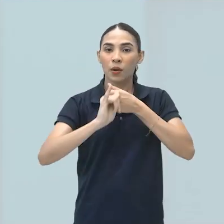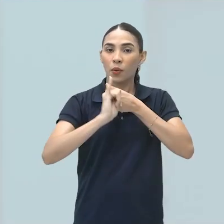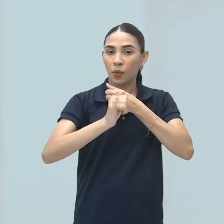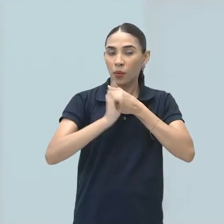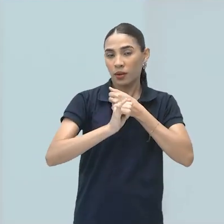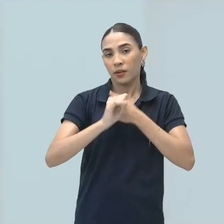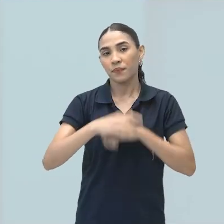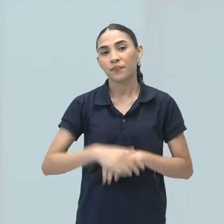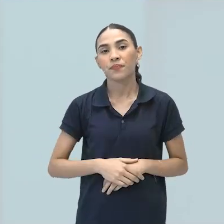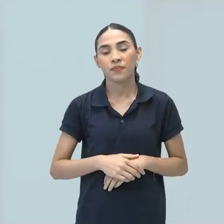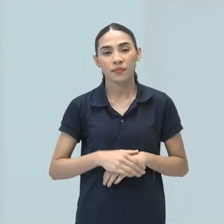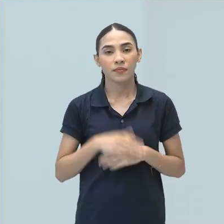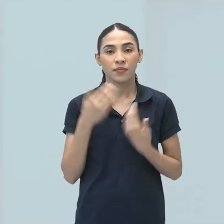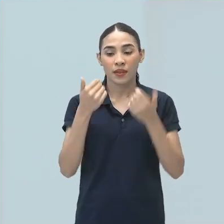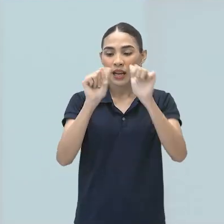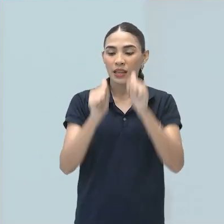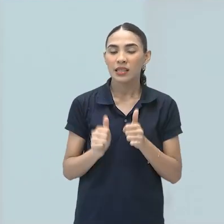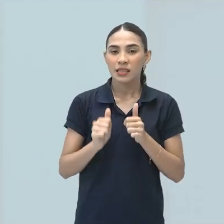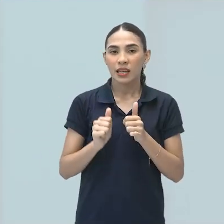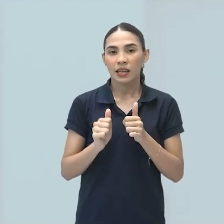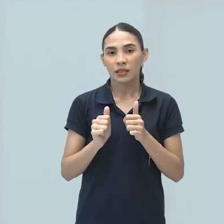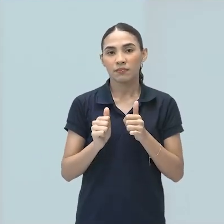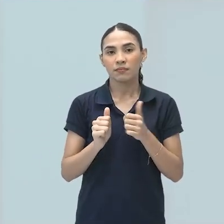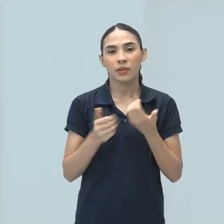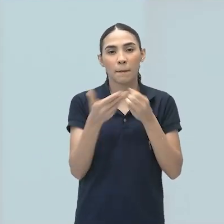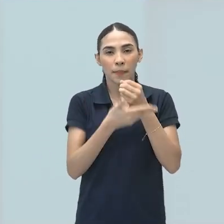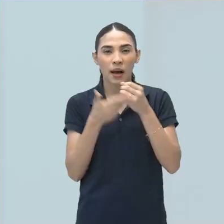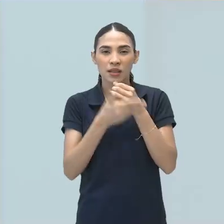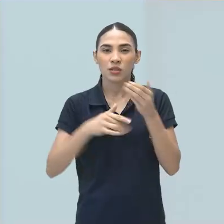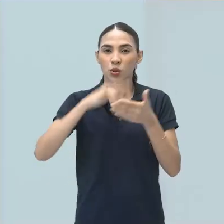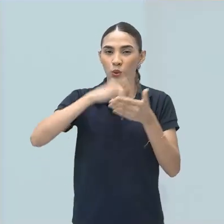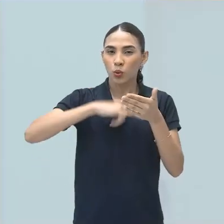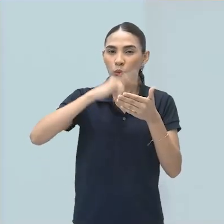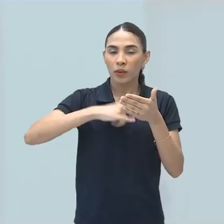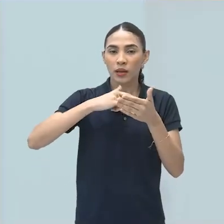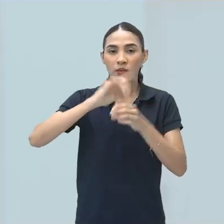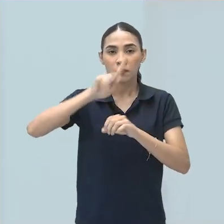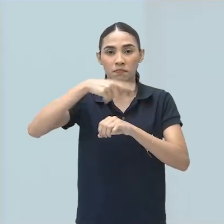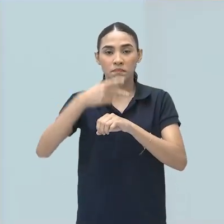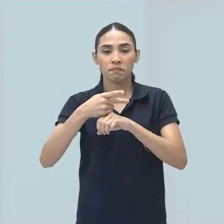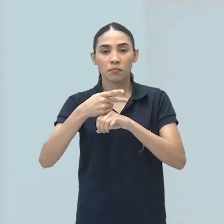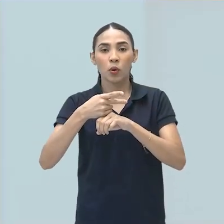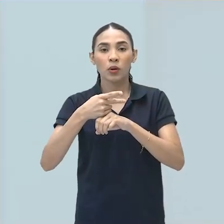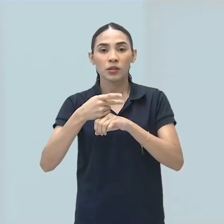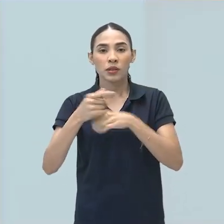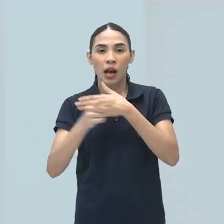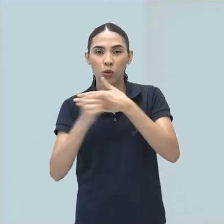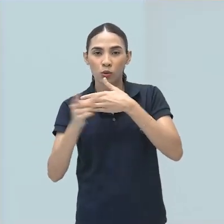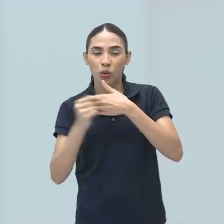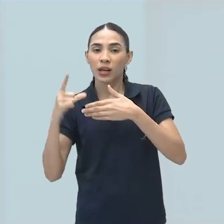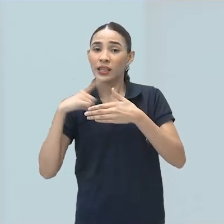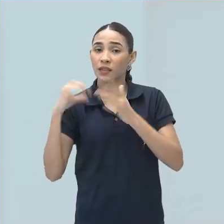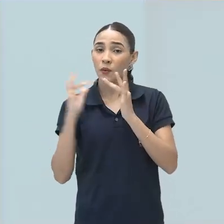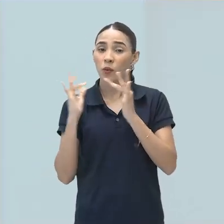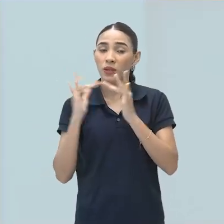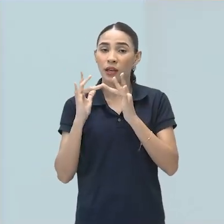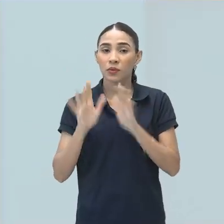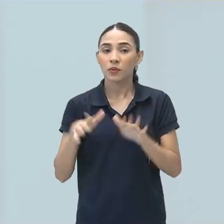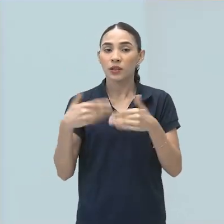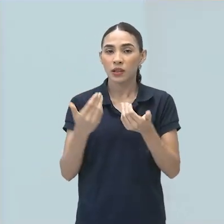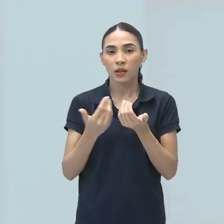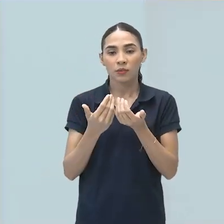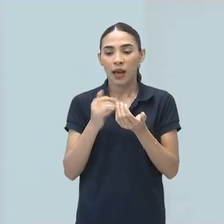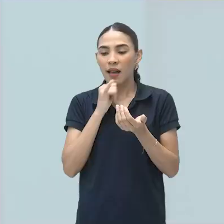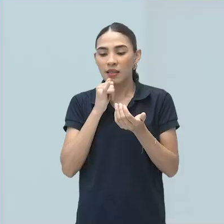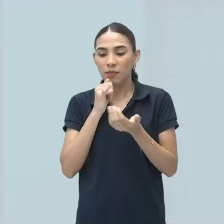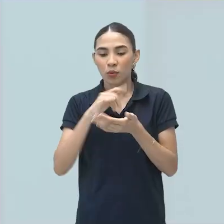foi construída a partir de documentação a que essa historiadora teve acesso, né? Então ela foi juntando